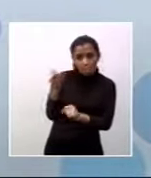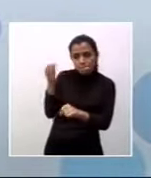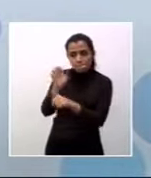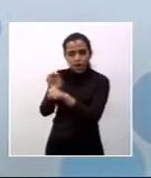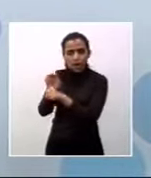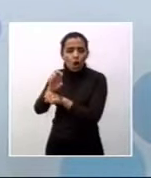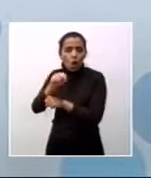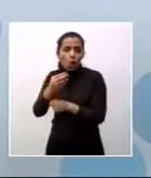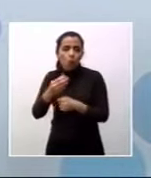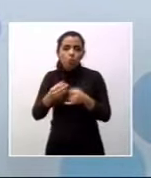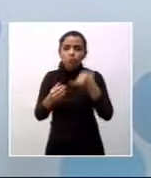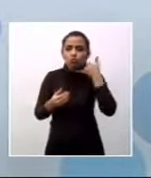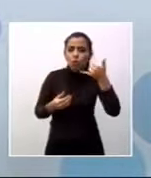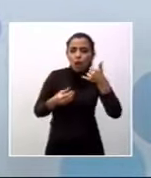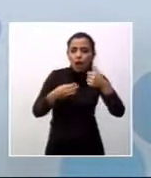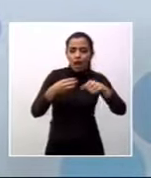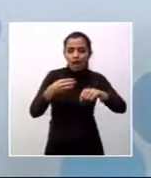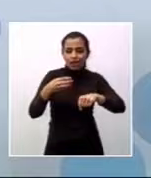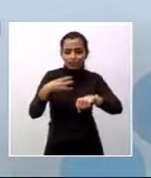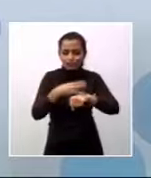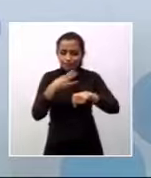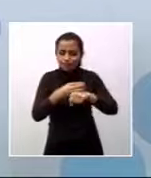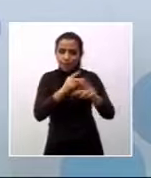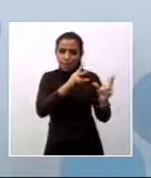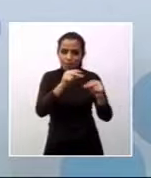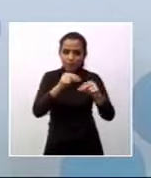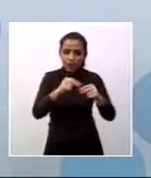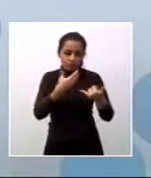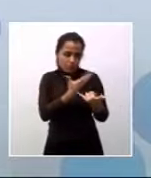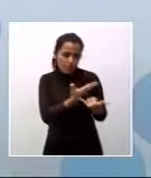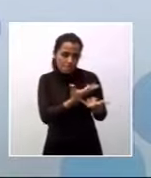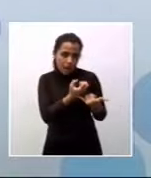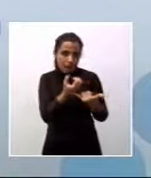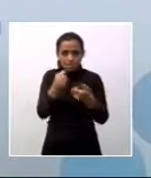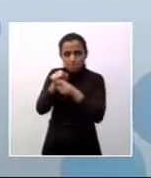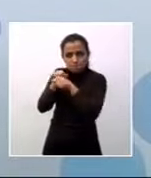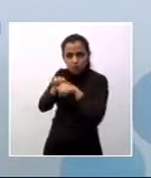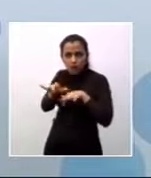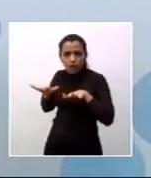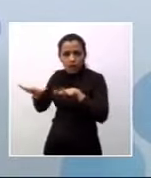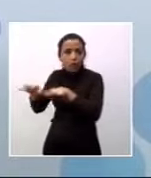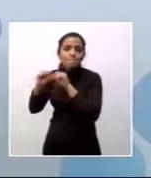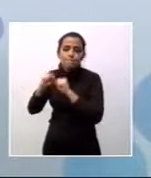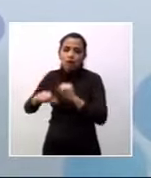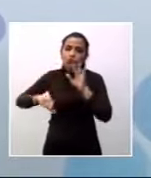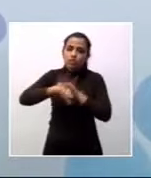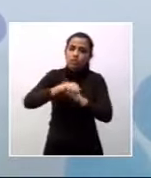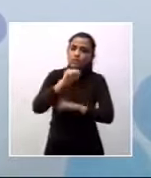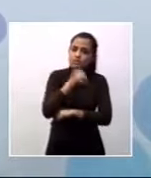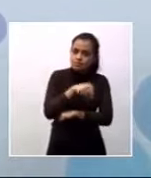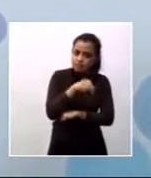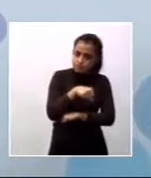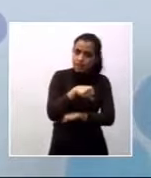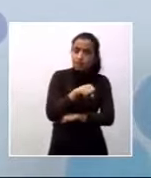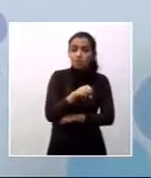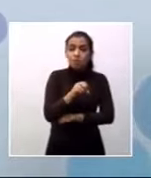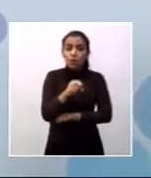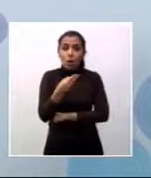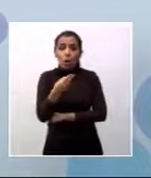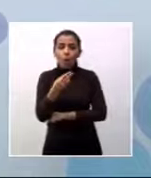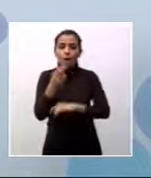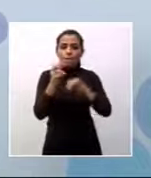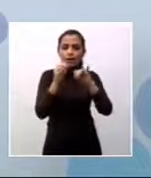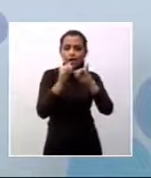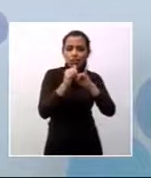uma conversa sua um trecho de uma conversa sua para que seja deturpado isso pode ser considerado crime ou quando essa notícia realmente